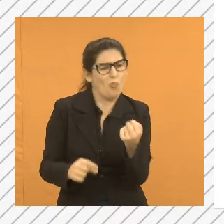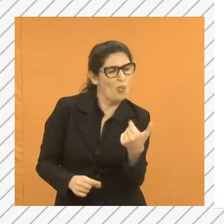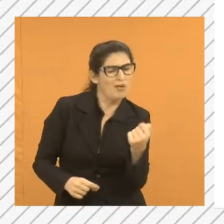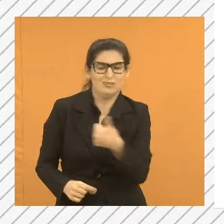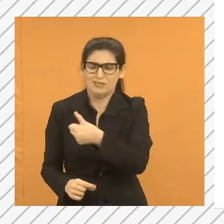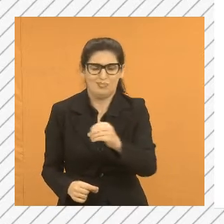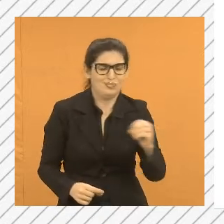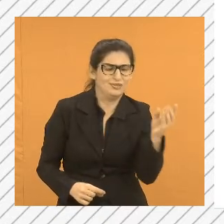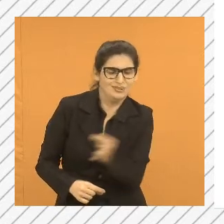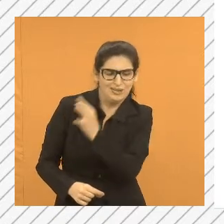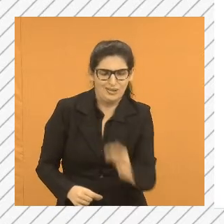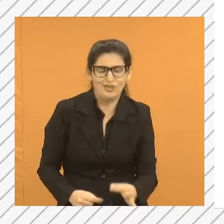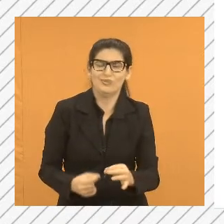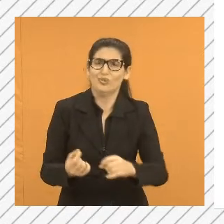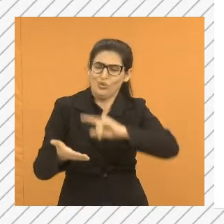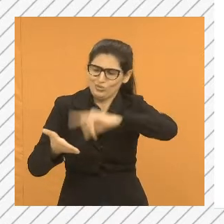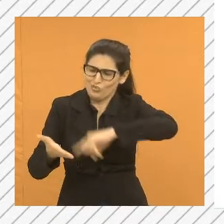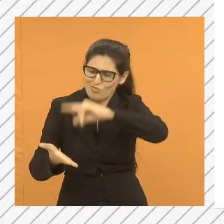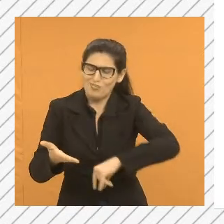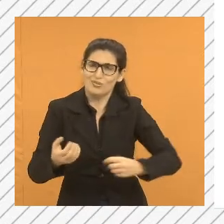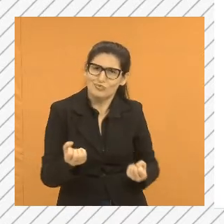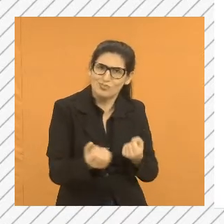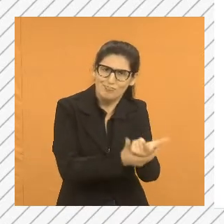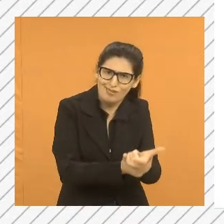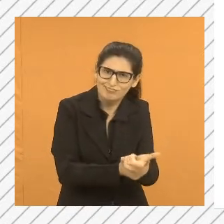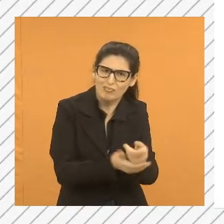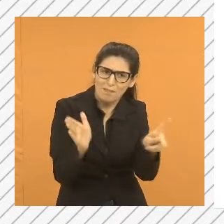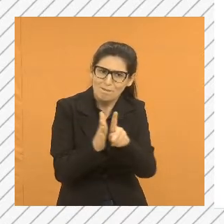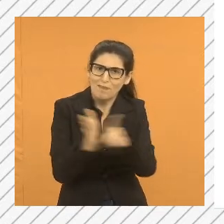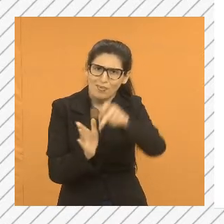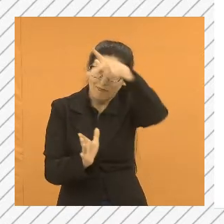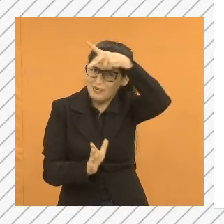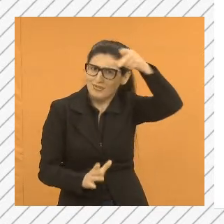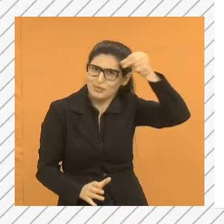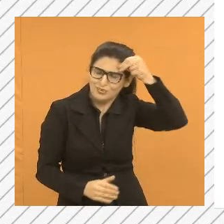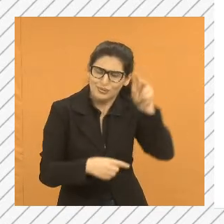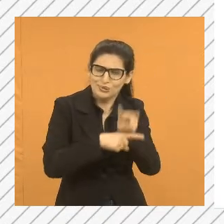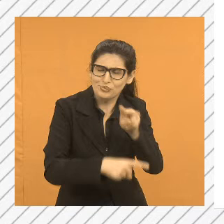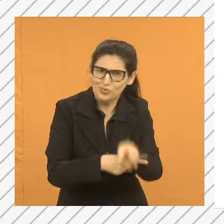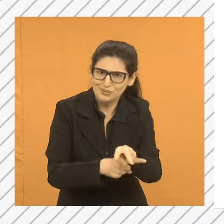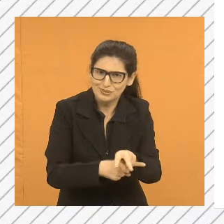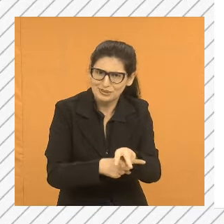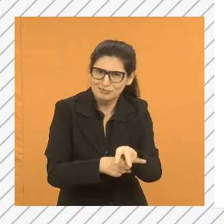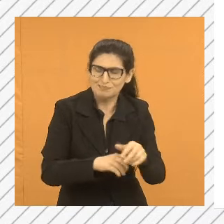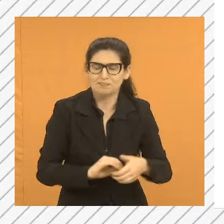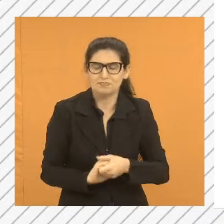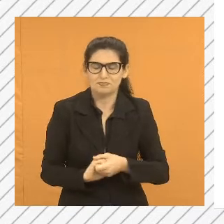folha de pagamento tem que ser bancada pela Prefeitura, né?